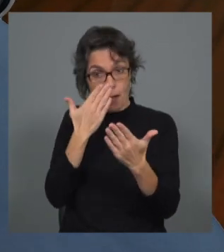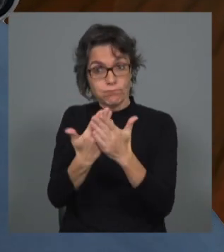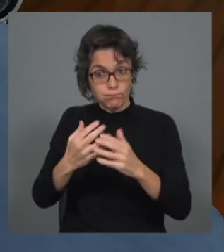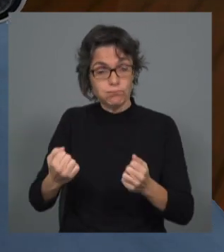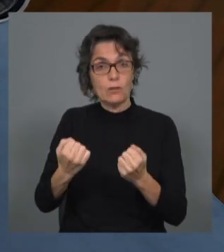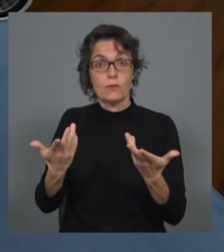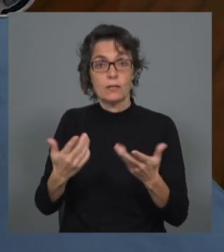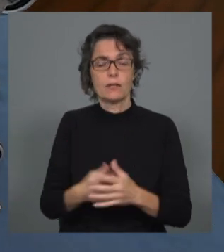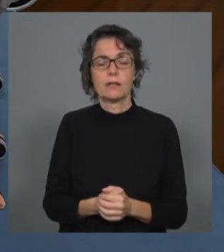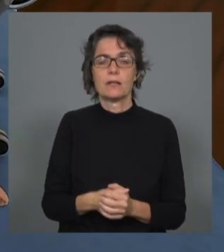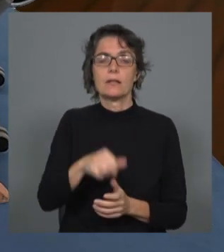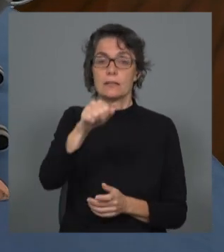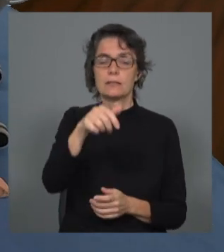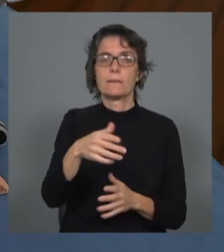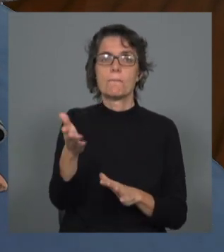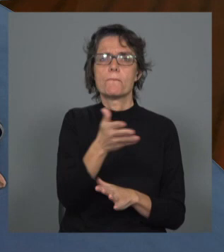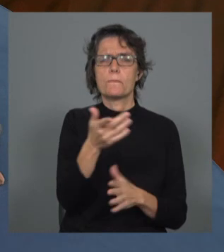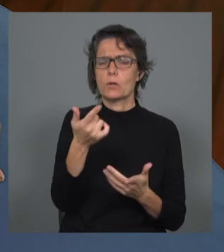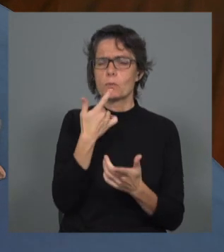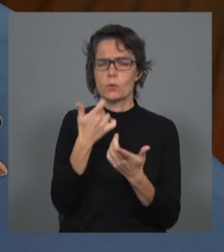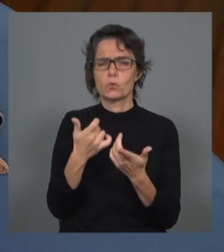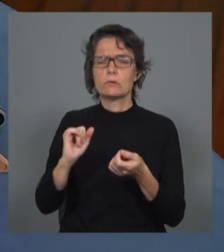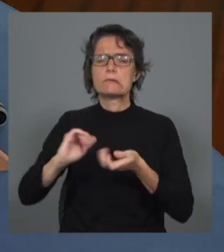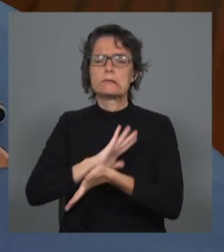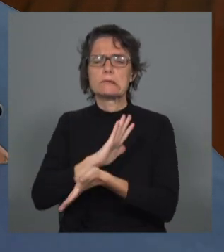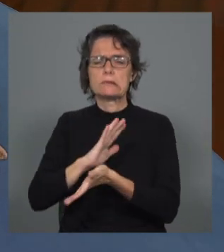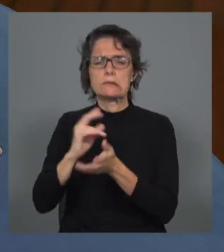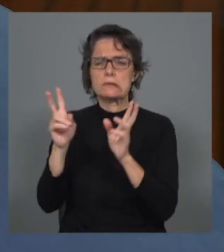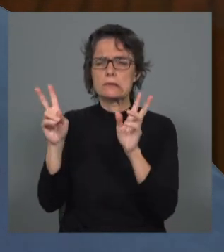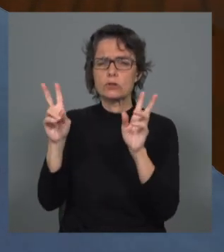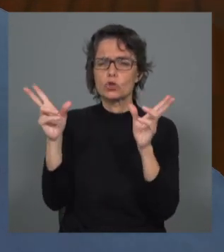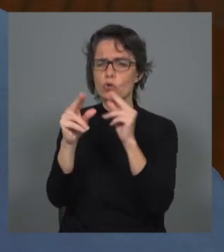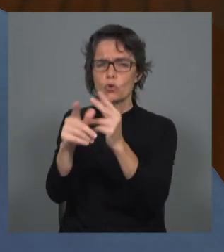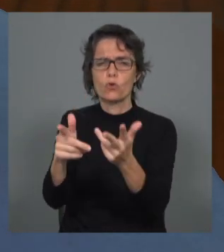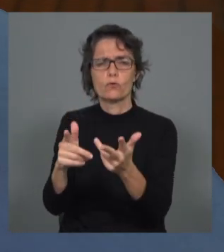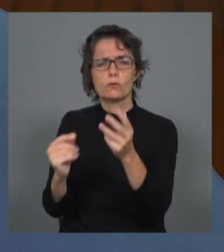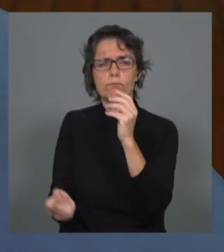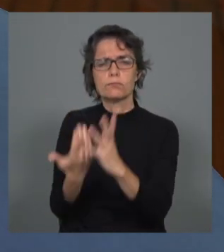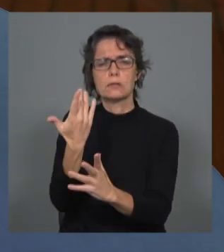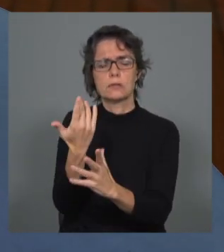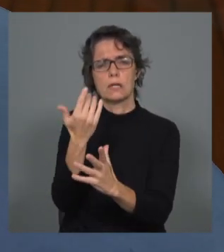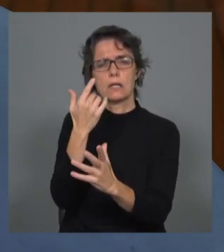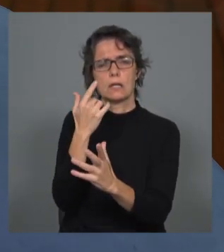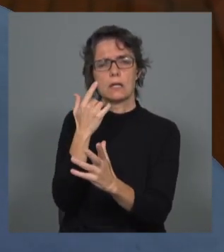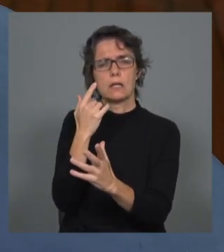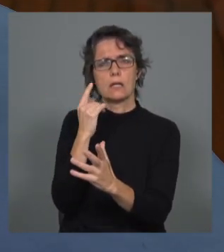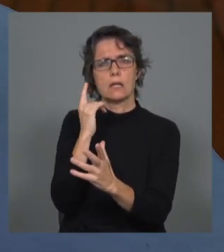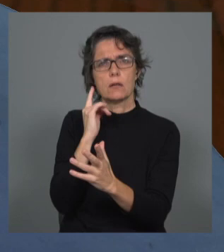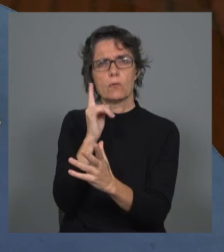dos títulos, o que é que depende da construção de projetos editoriais relevantes e significativos para os leitores?